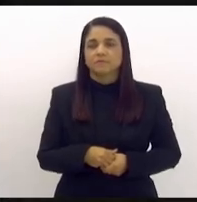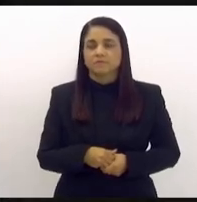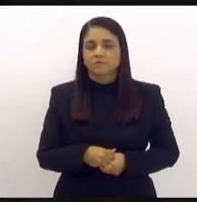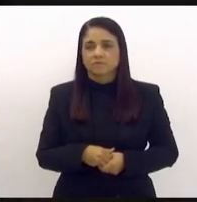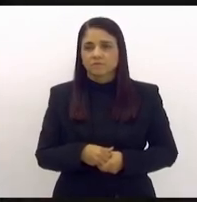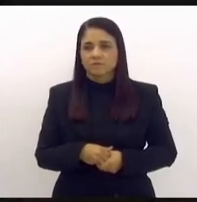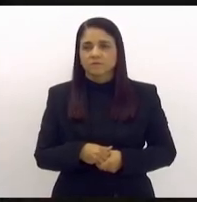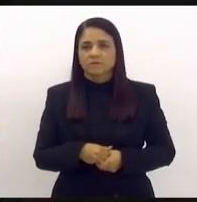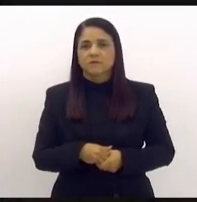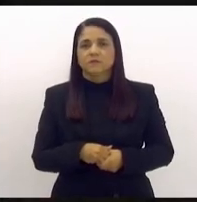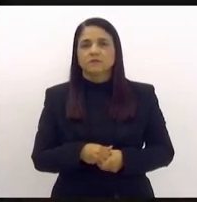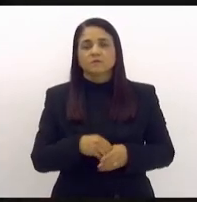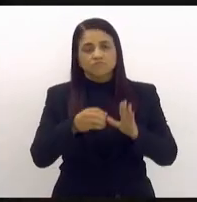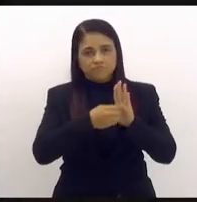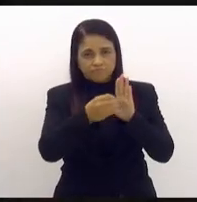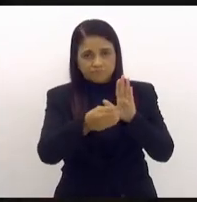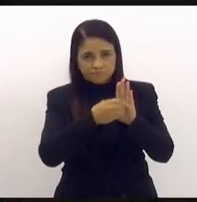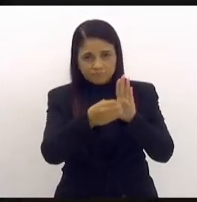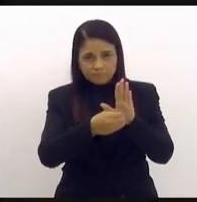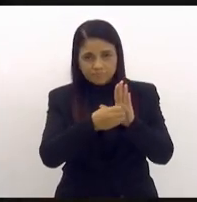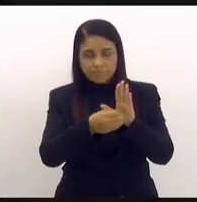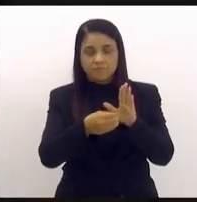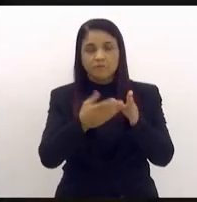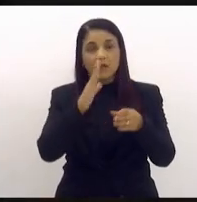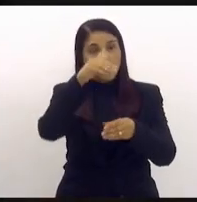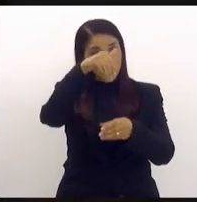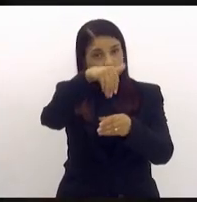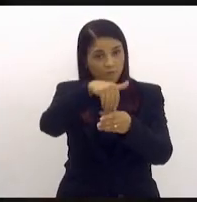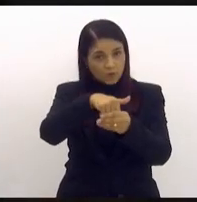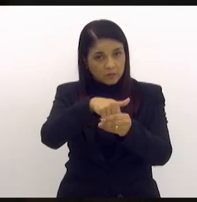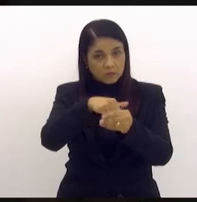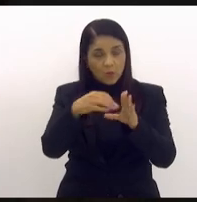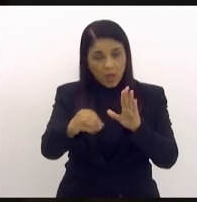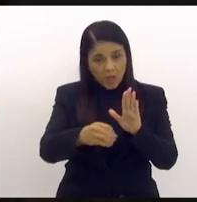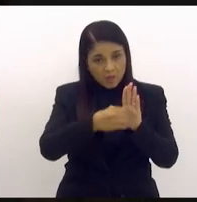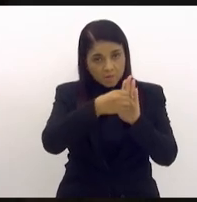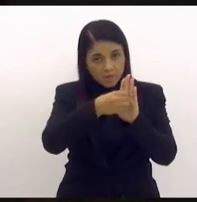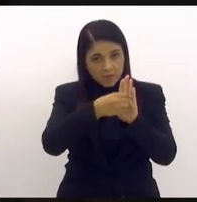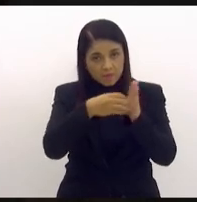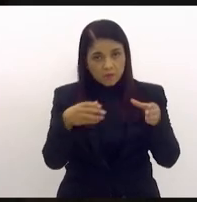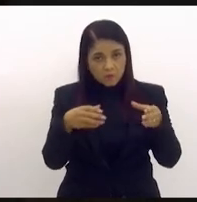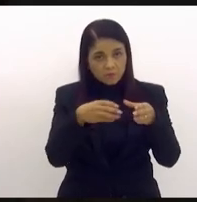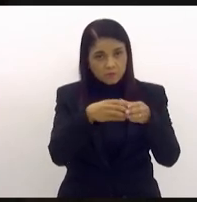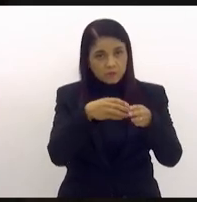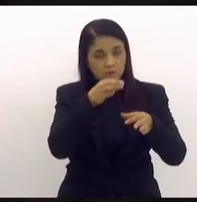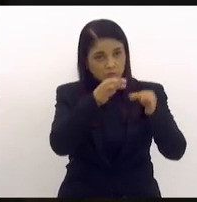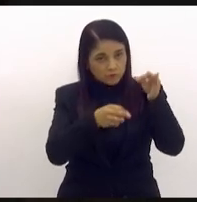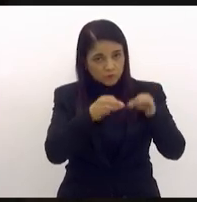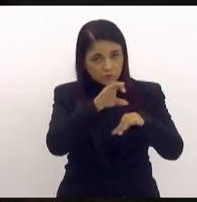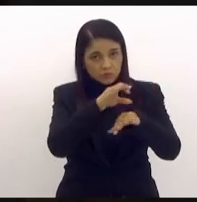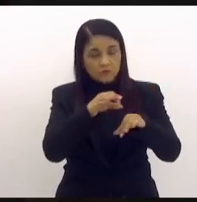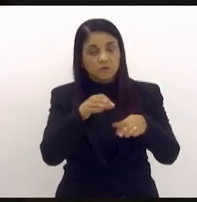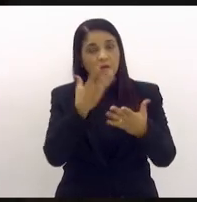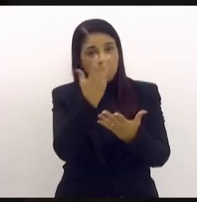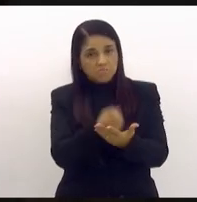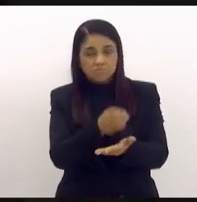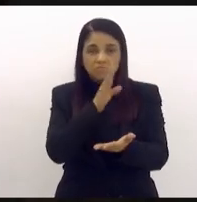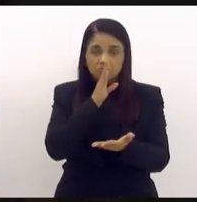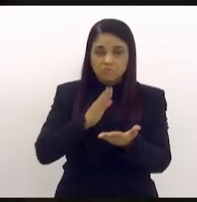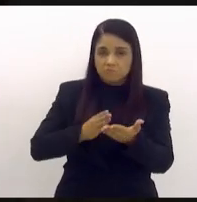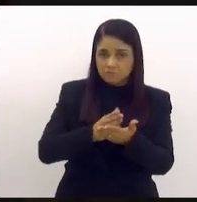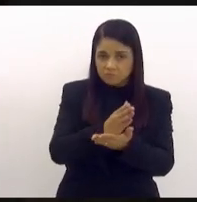Com os pareceres emitidos, em votação, a emenda da Comissão de Constituição e Justiça. Os senhores que aprovam, permaneçam como estão.